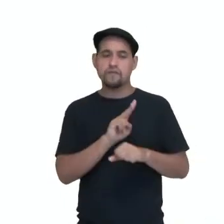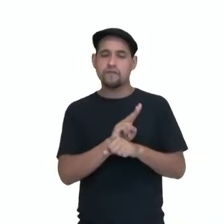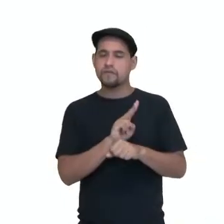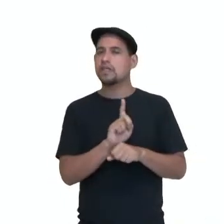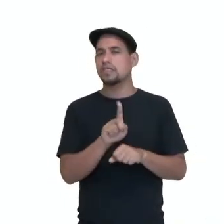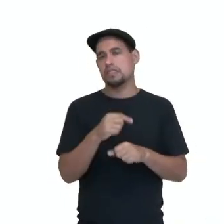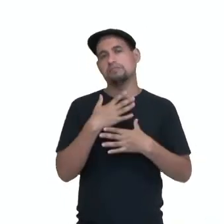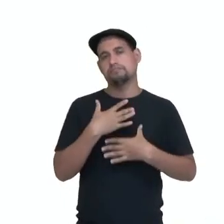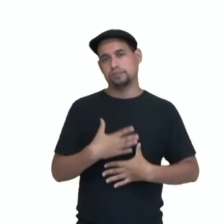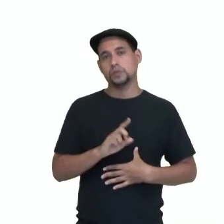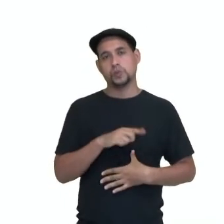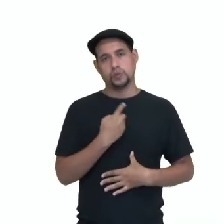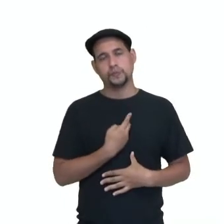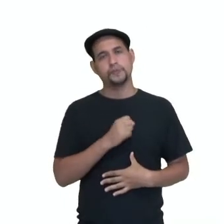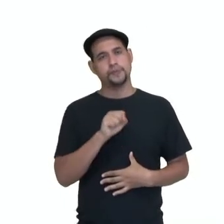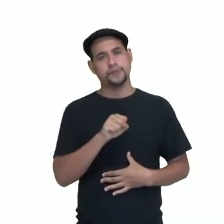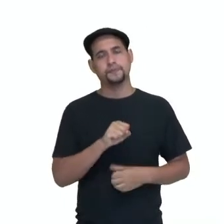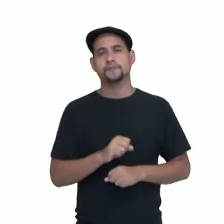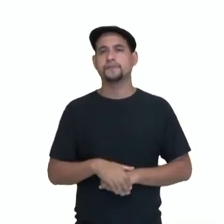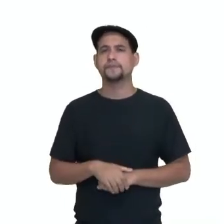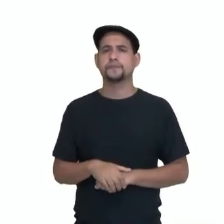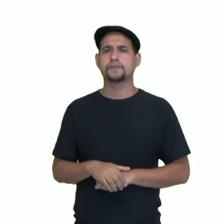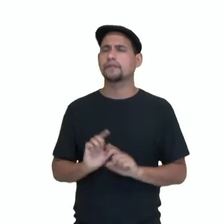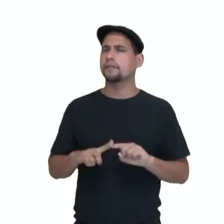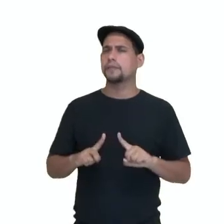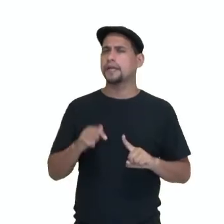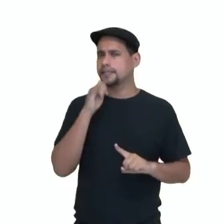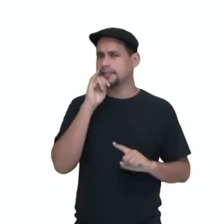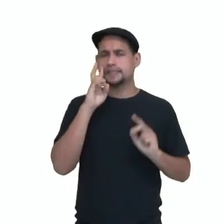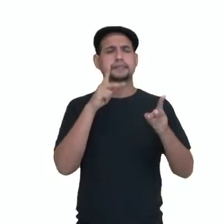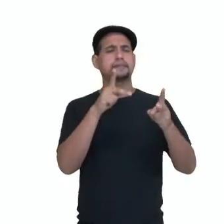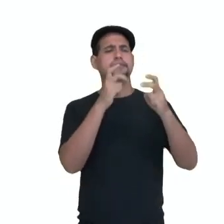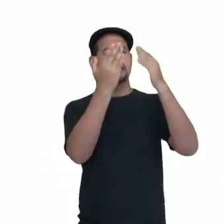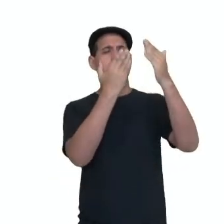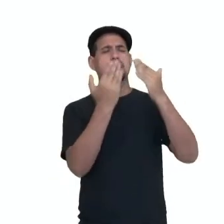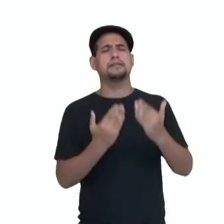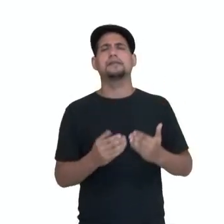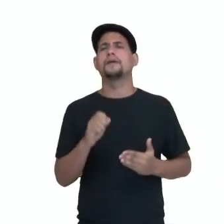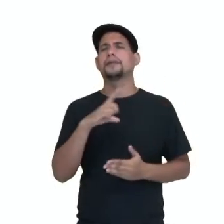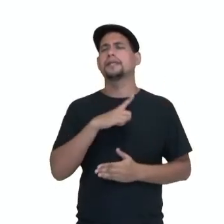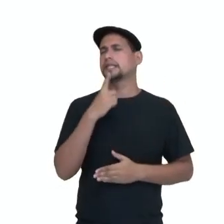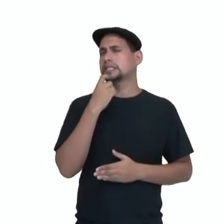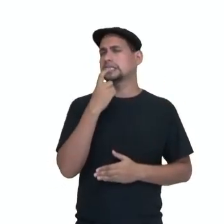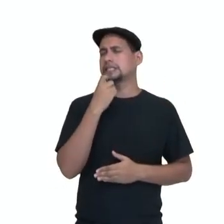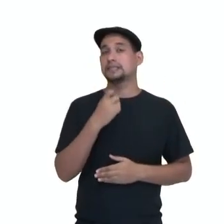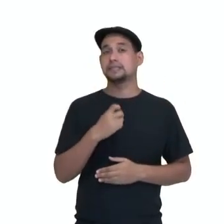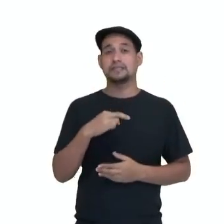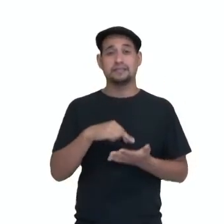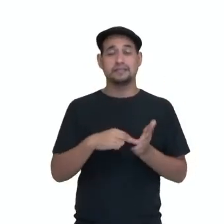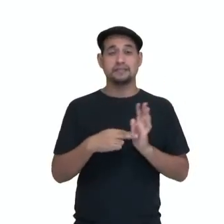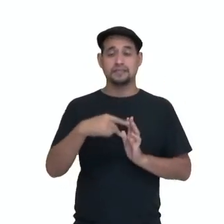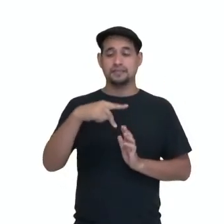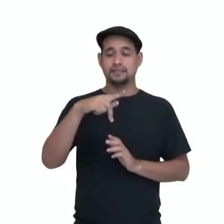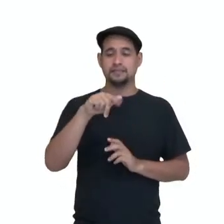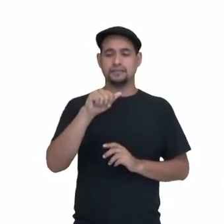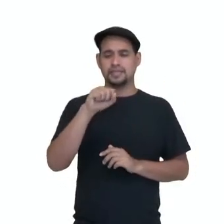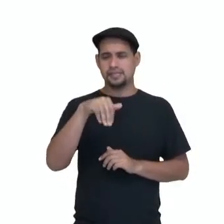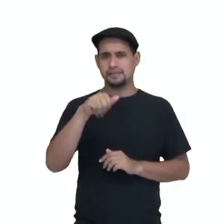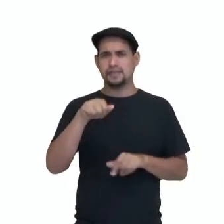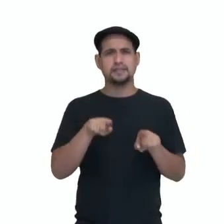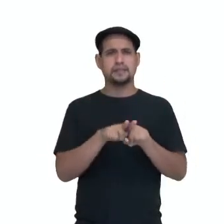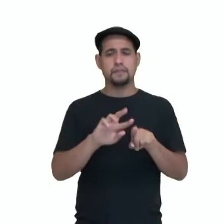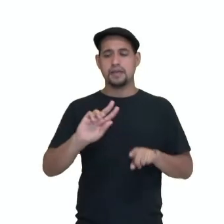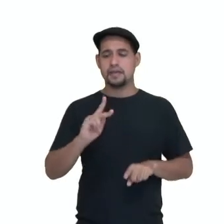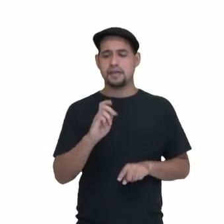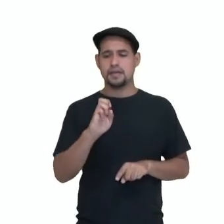as funções do nosso corpo. Então, vamos olhar o que tem no sangue. Tem o plasma e as hemácias. Então, o plasma é a